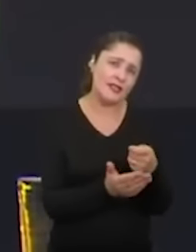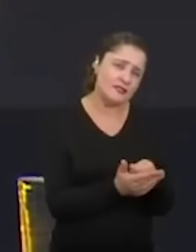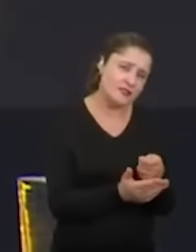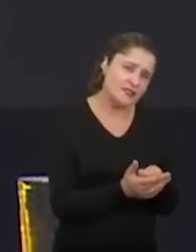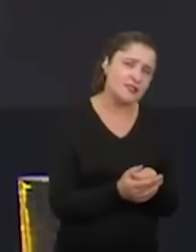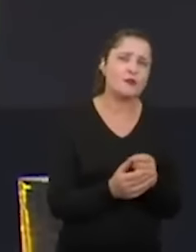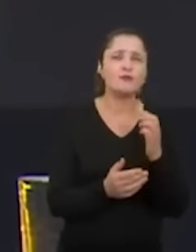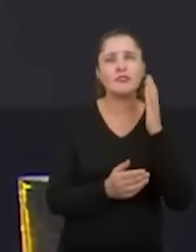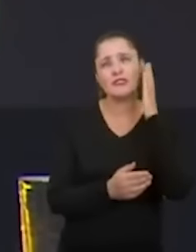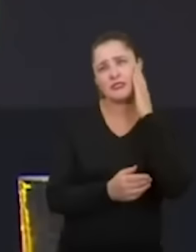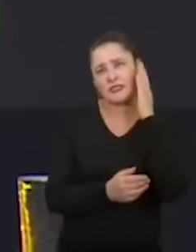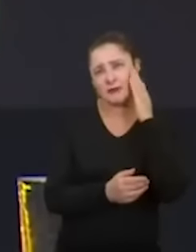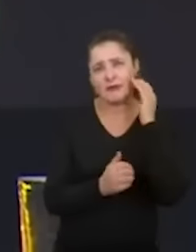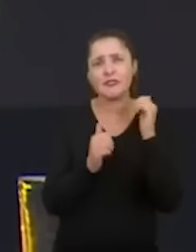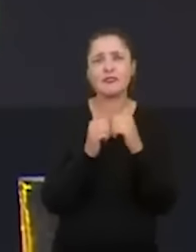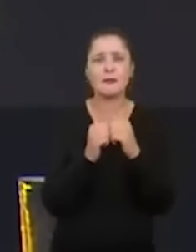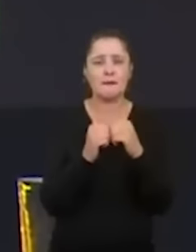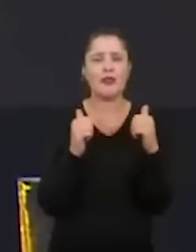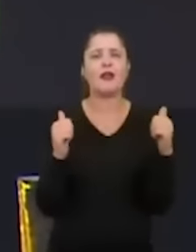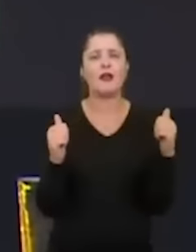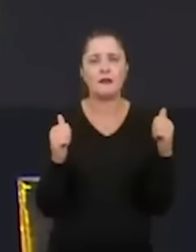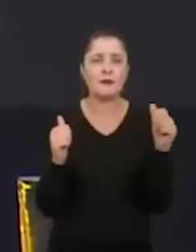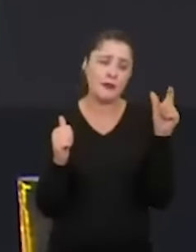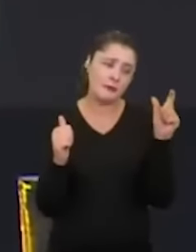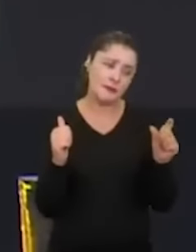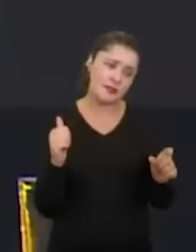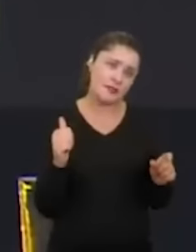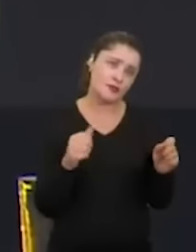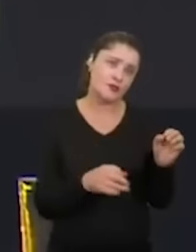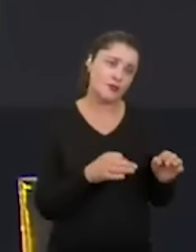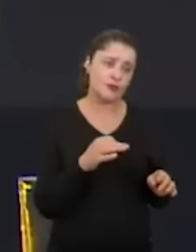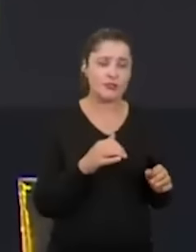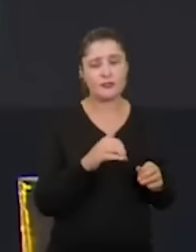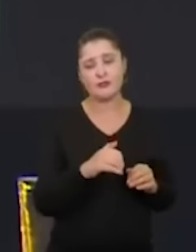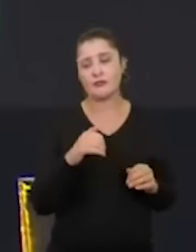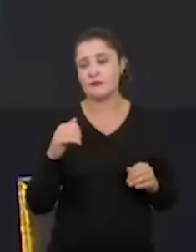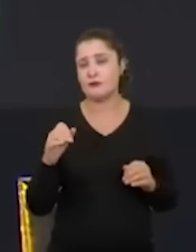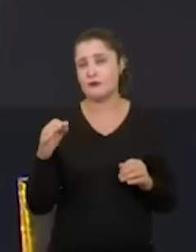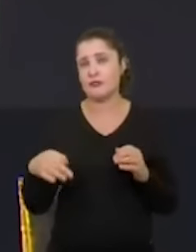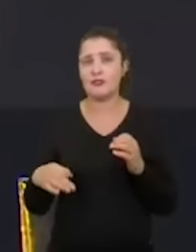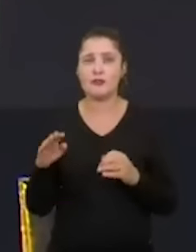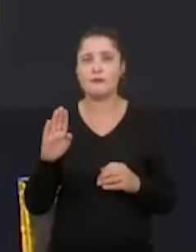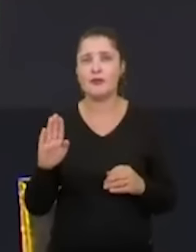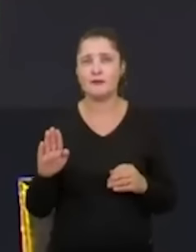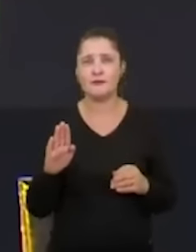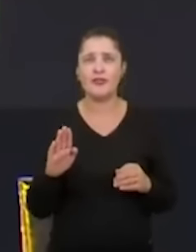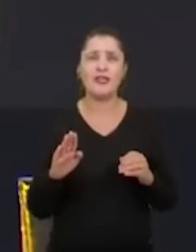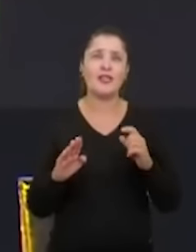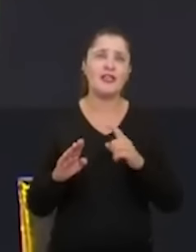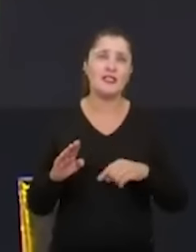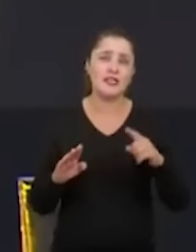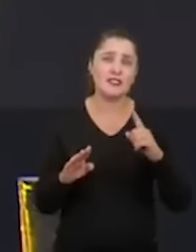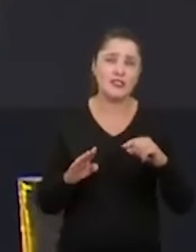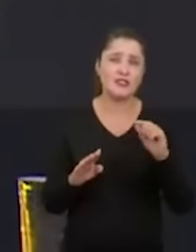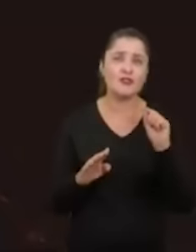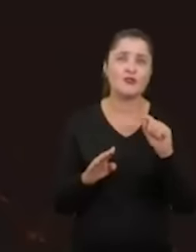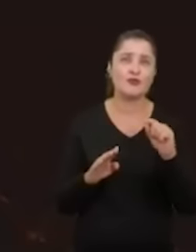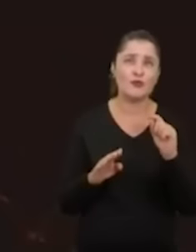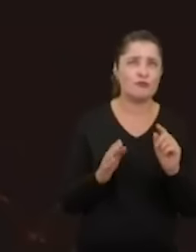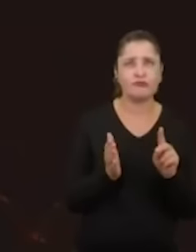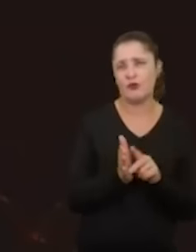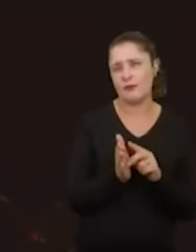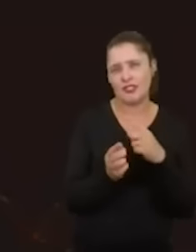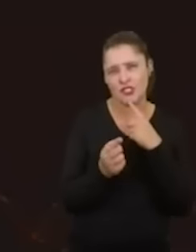saber separar pessoa jurídica A de pessoa jurídica B. Se a gente nos, como a gente estava conversando